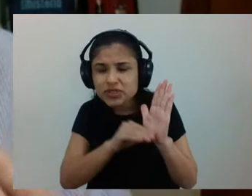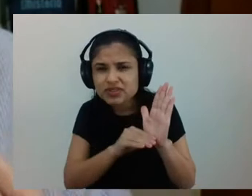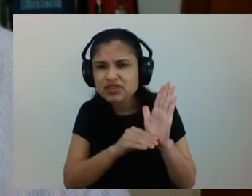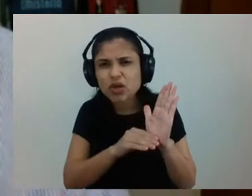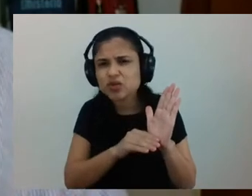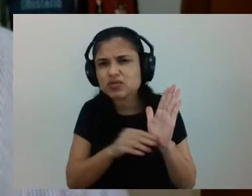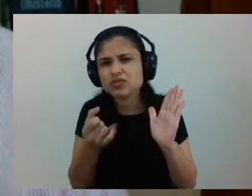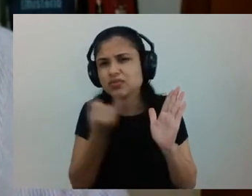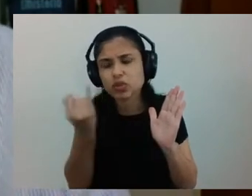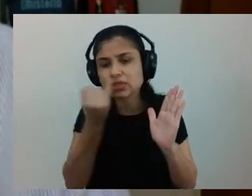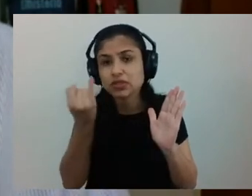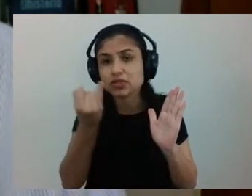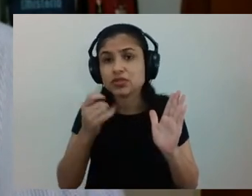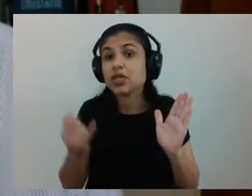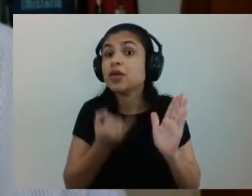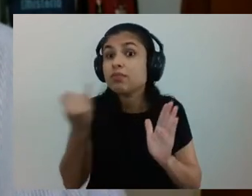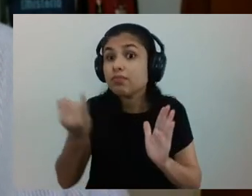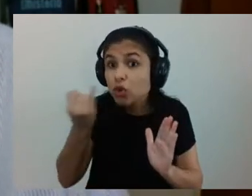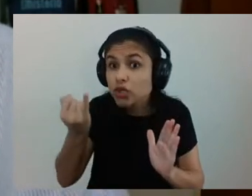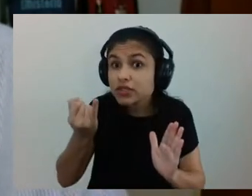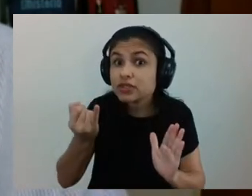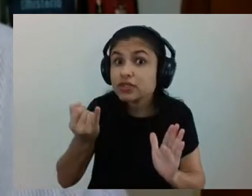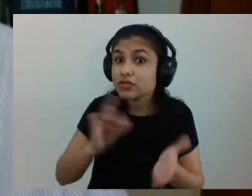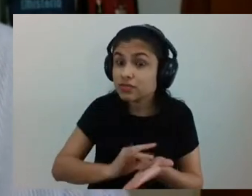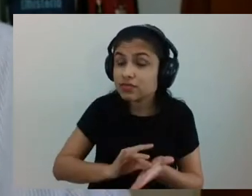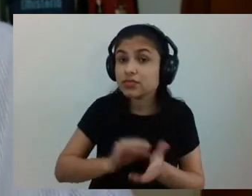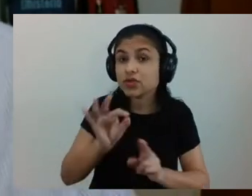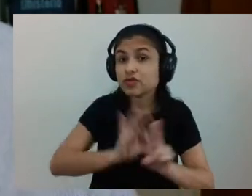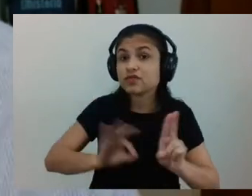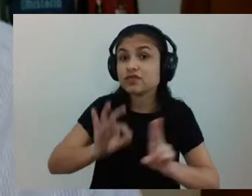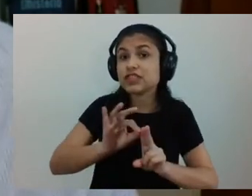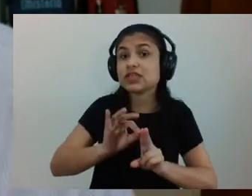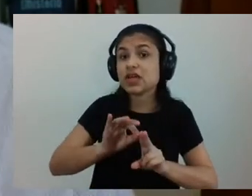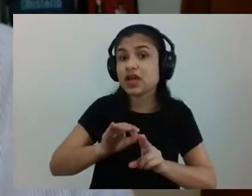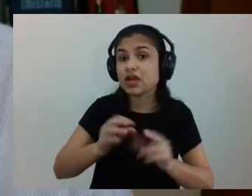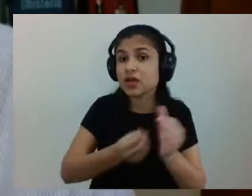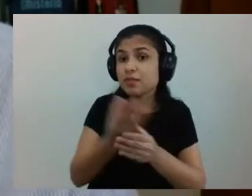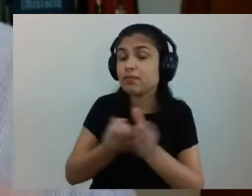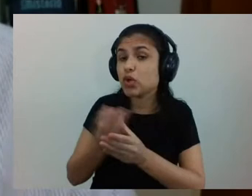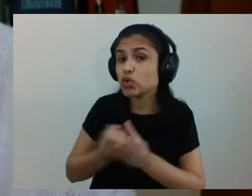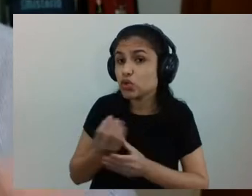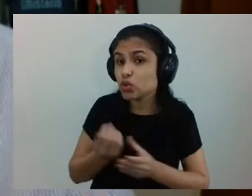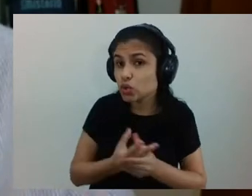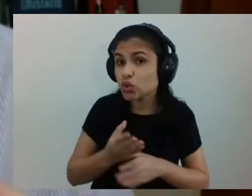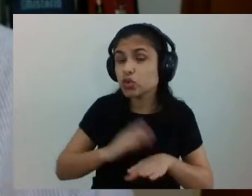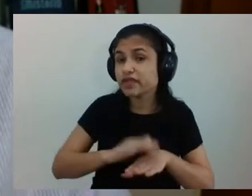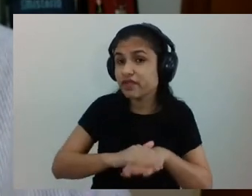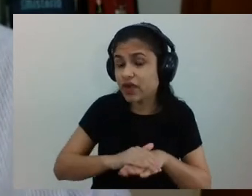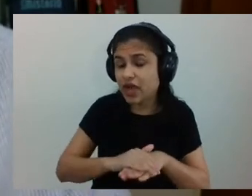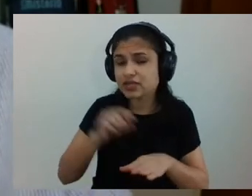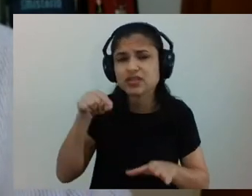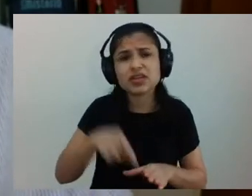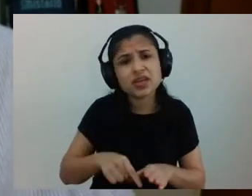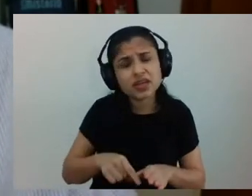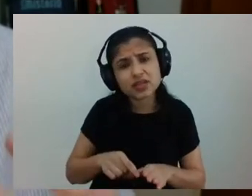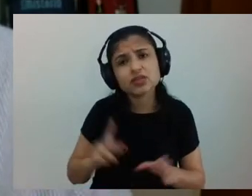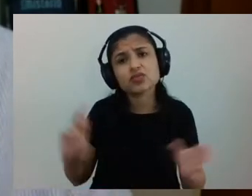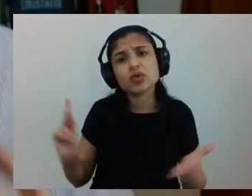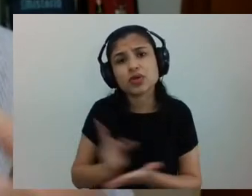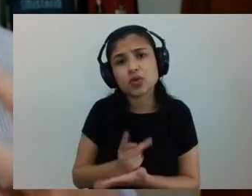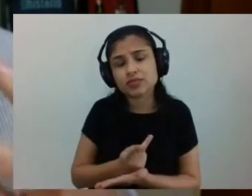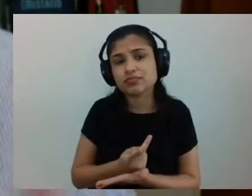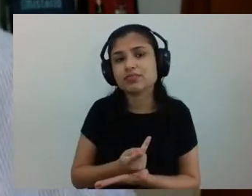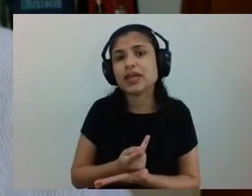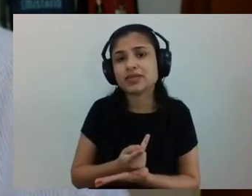essa UFSCar faz. O que realmente ela produz. E isso ocorre exclusivamente devido ao